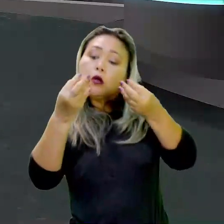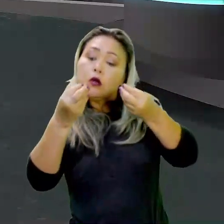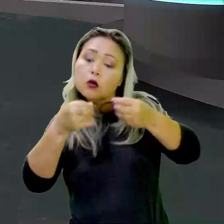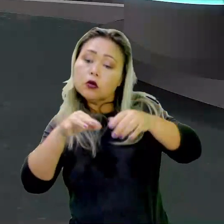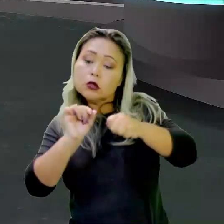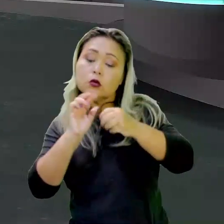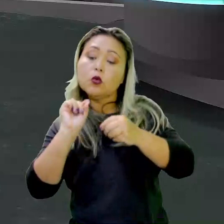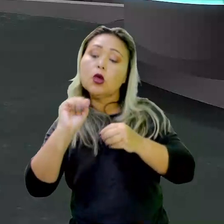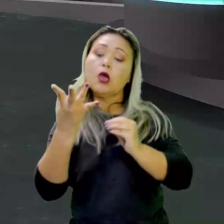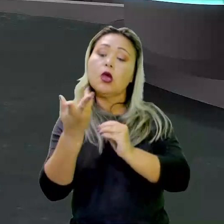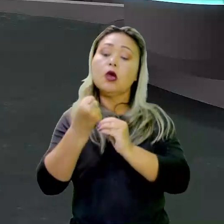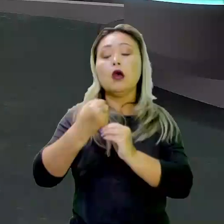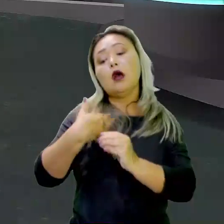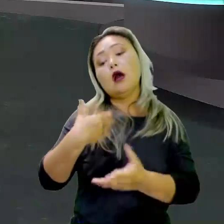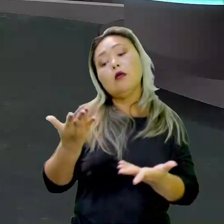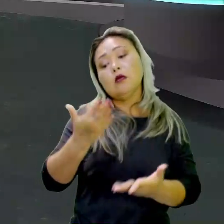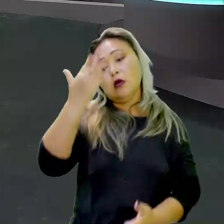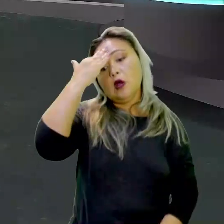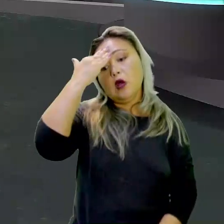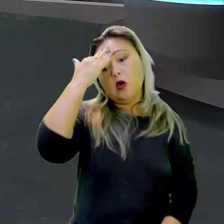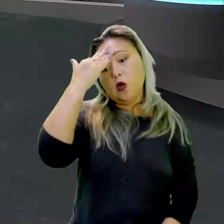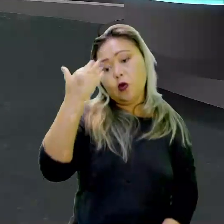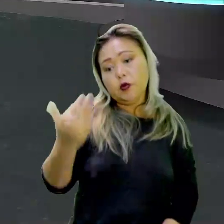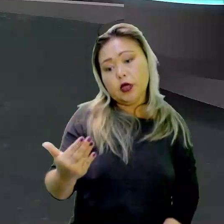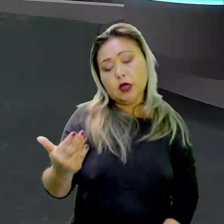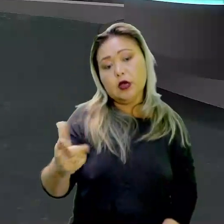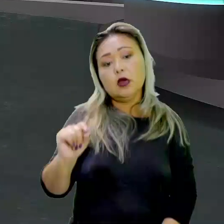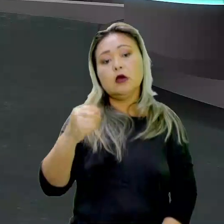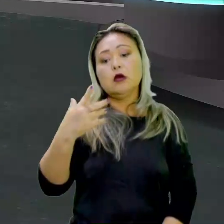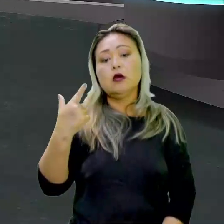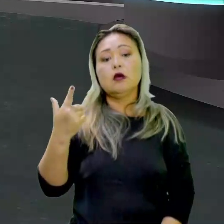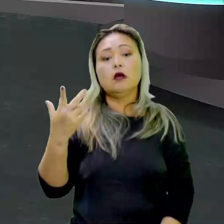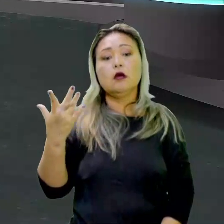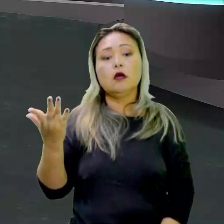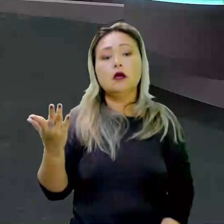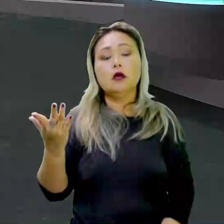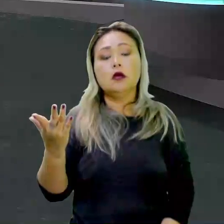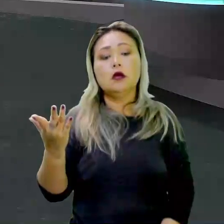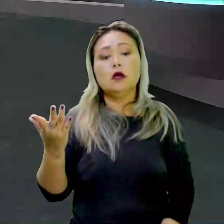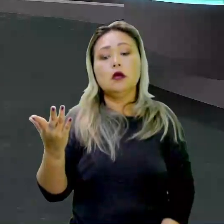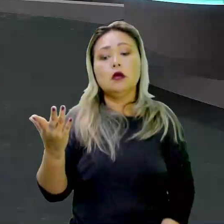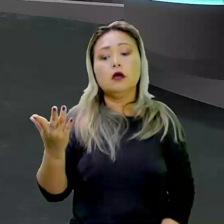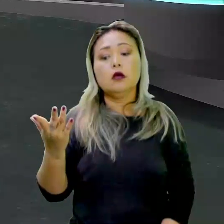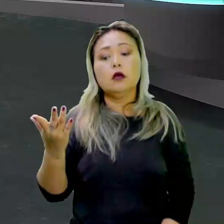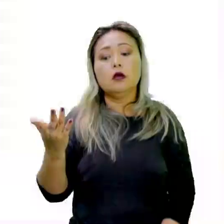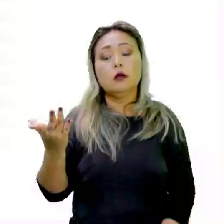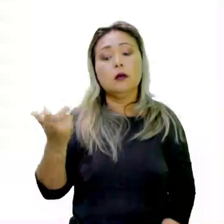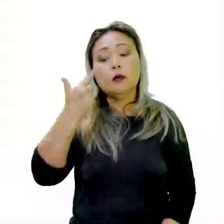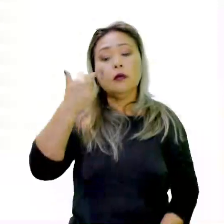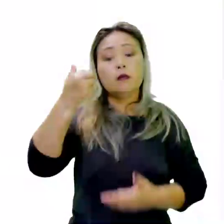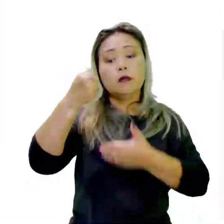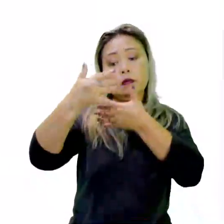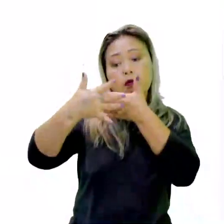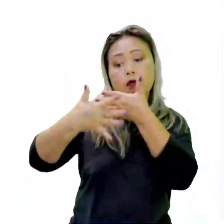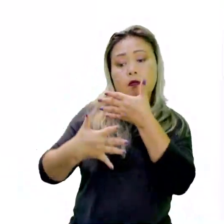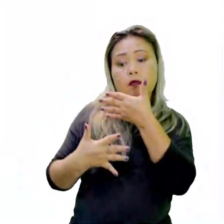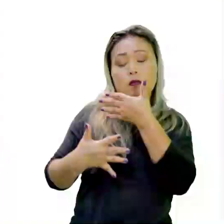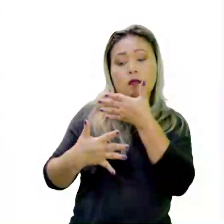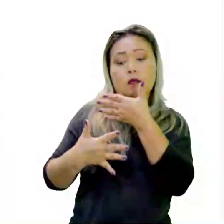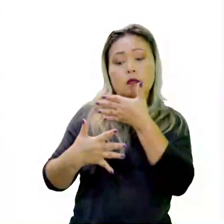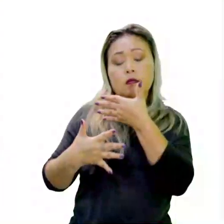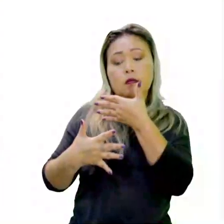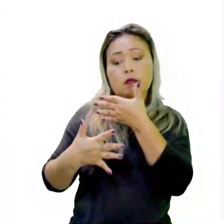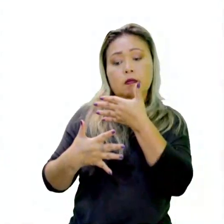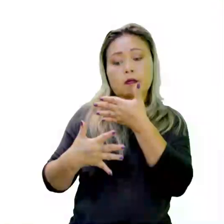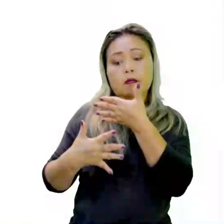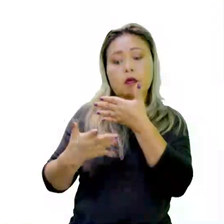pessoal, obrigado pela atenção de vocês. Vou mostrar aqui para vocês as nossas referências. Mostrar as referências. E